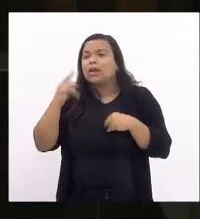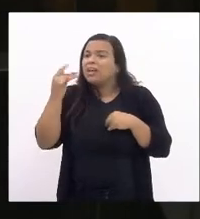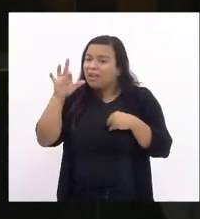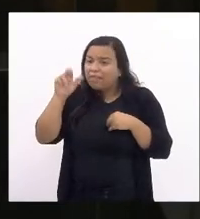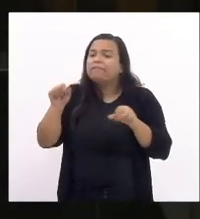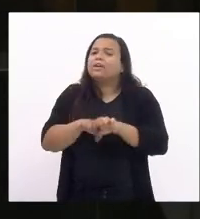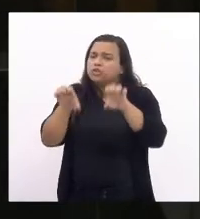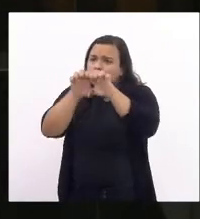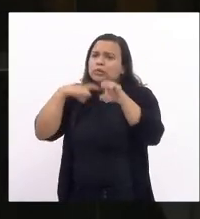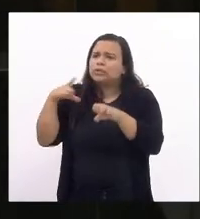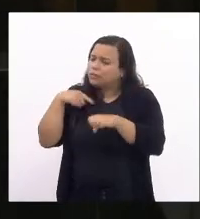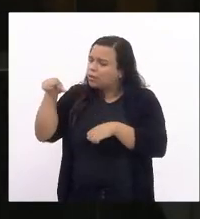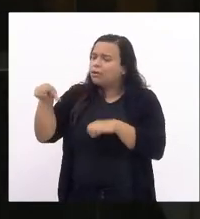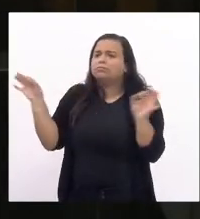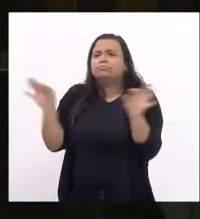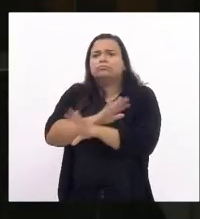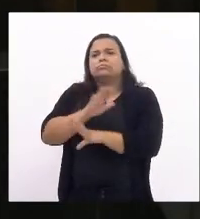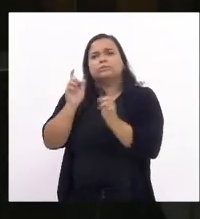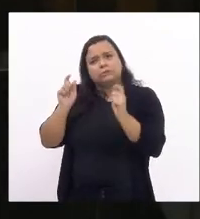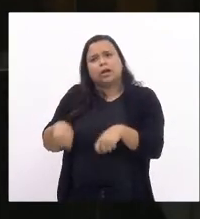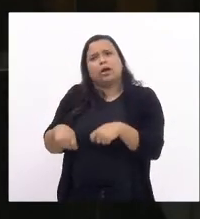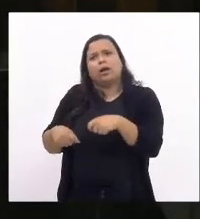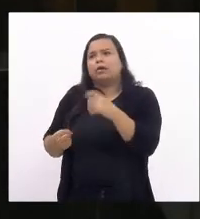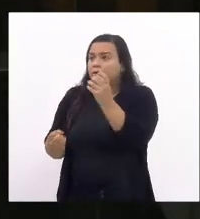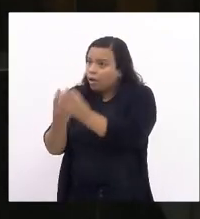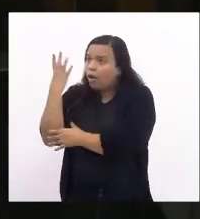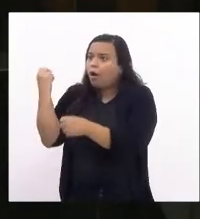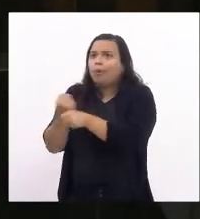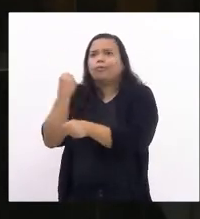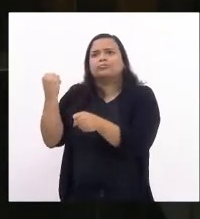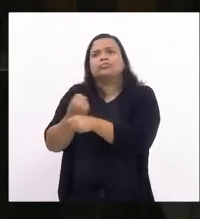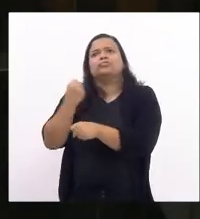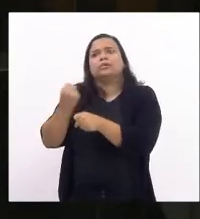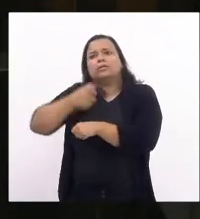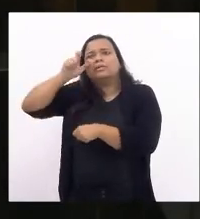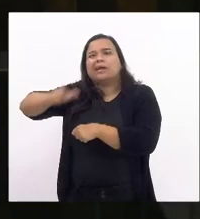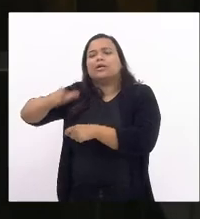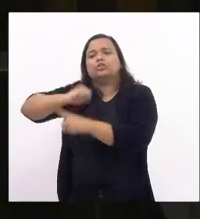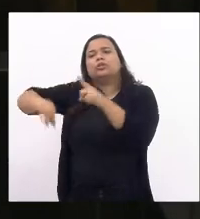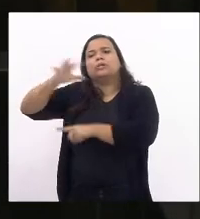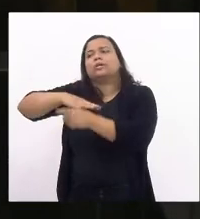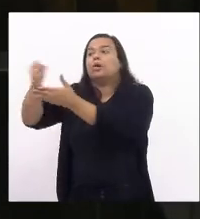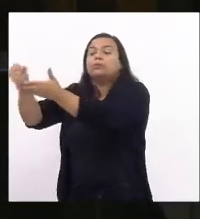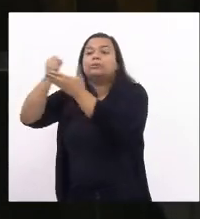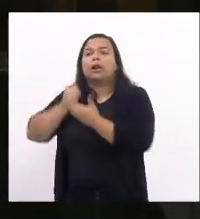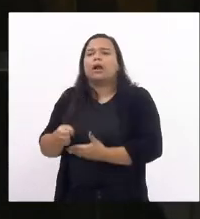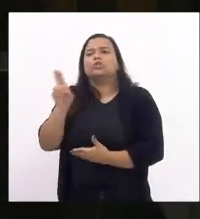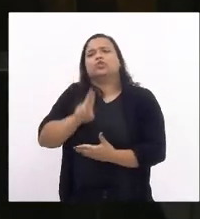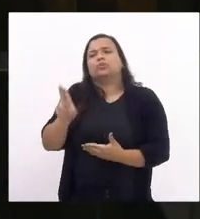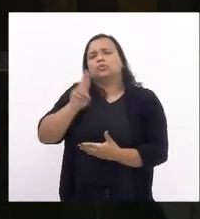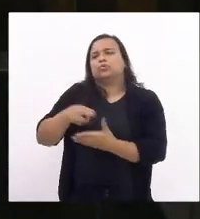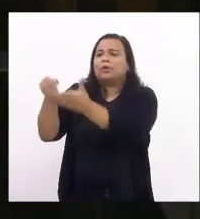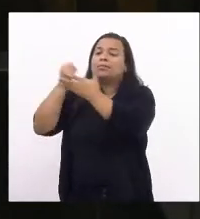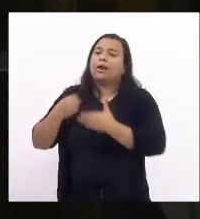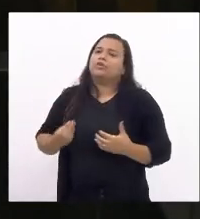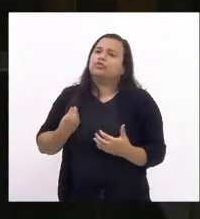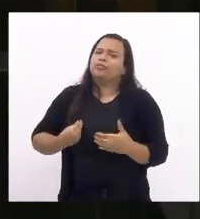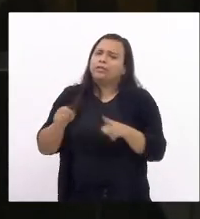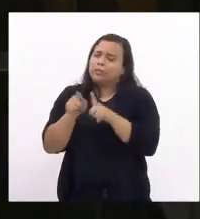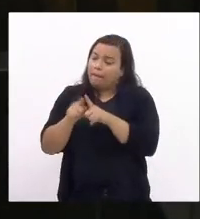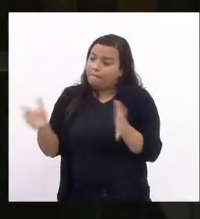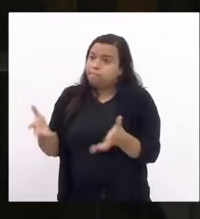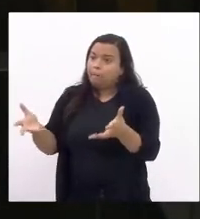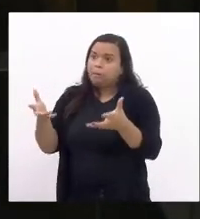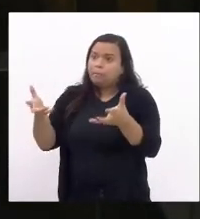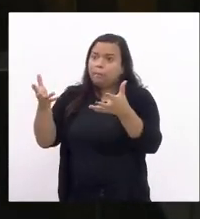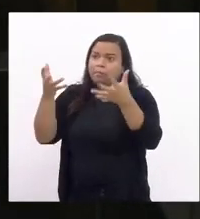interesse social traz consumo, traz vida, também revitaliza a região. Não